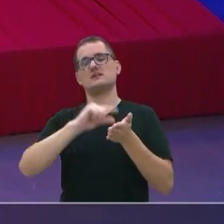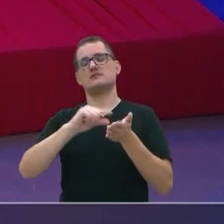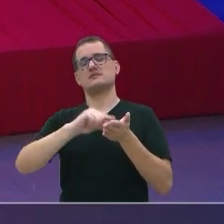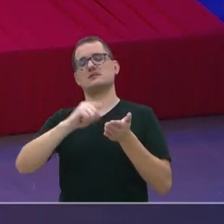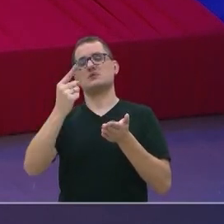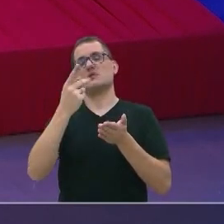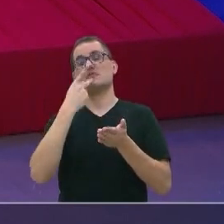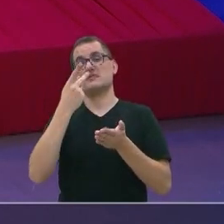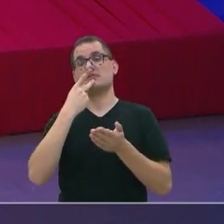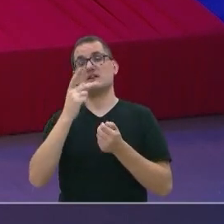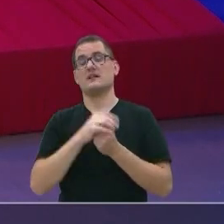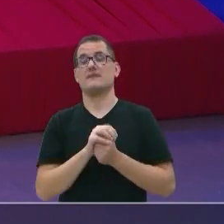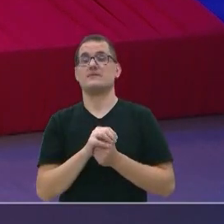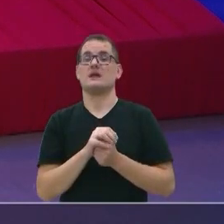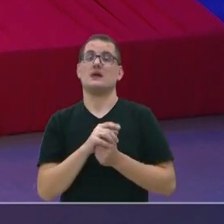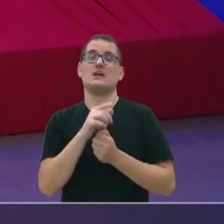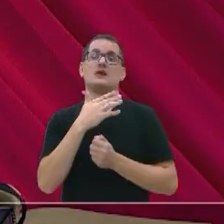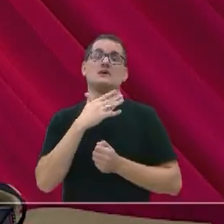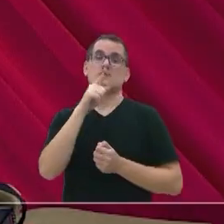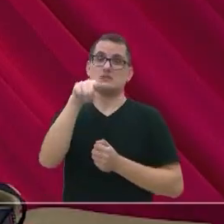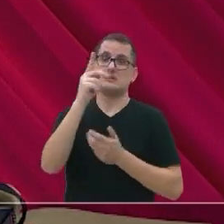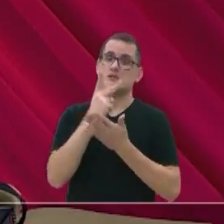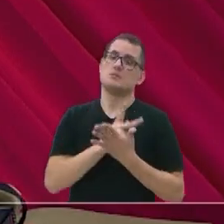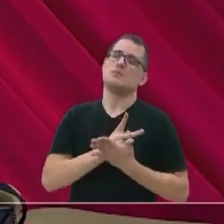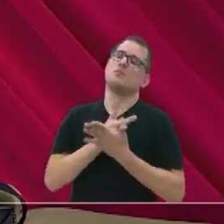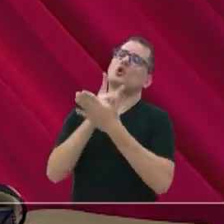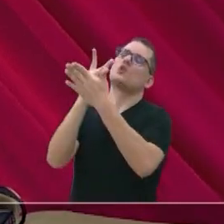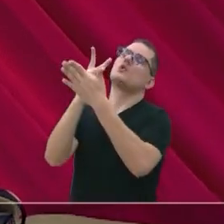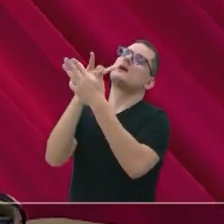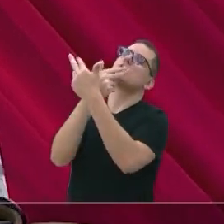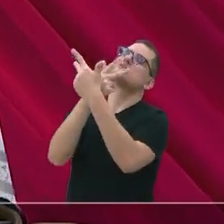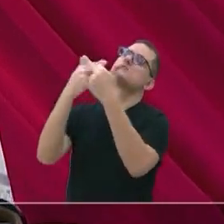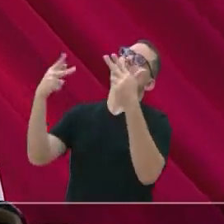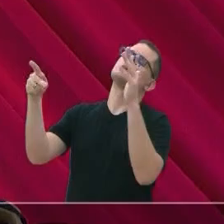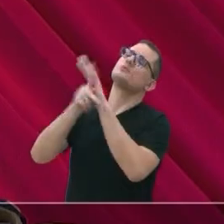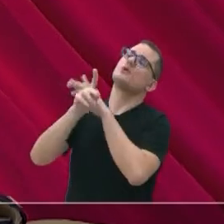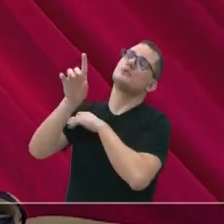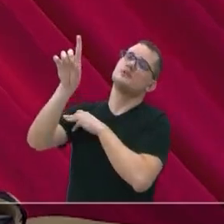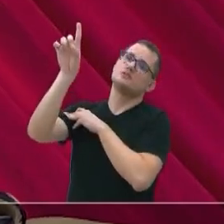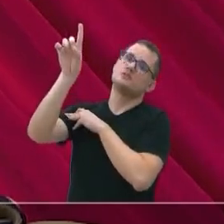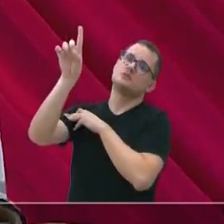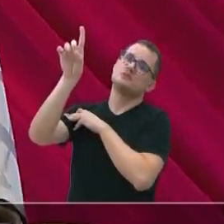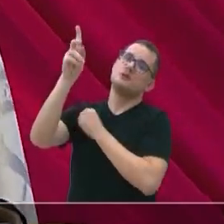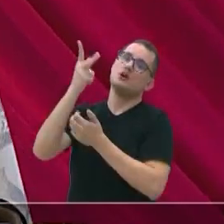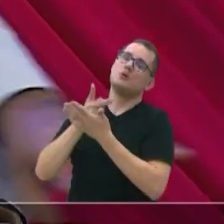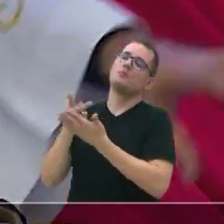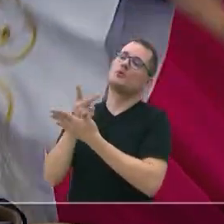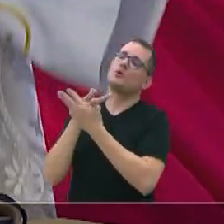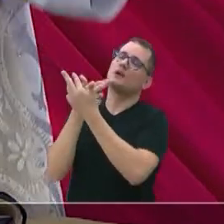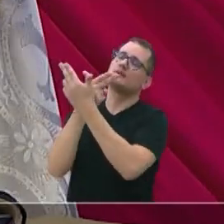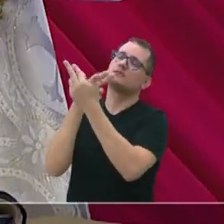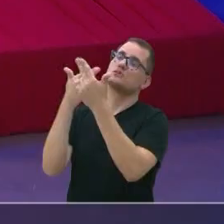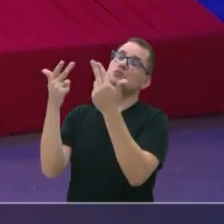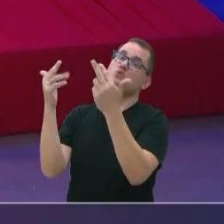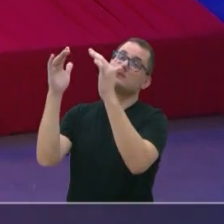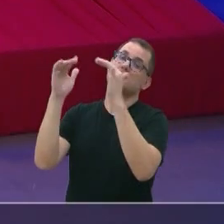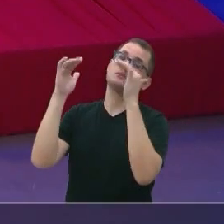afeiçoai-vos às coisas de Deus, buscai as coisas do alto.